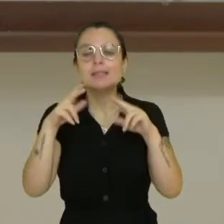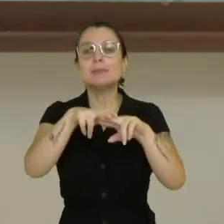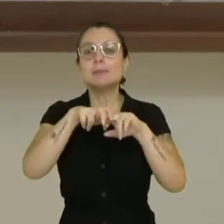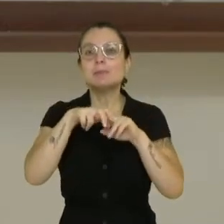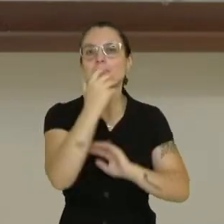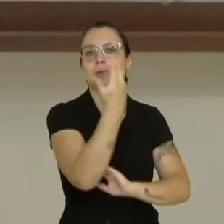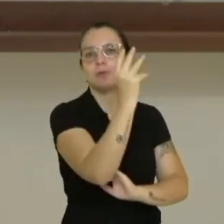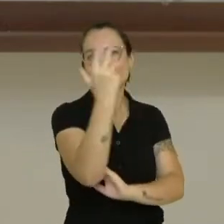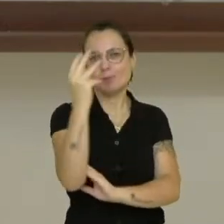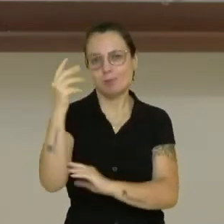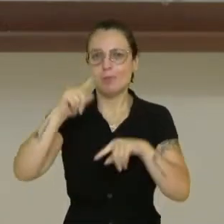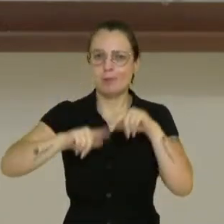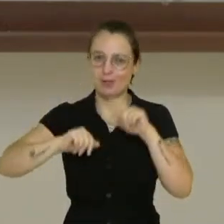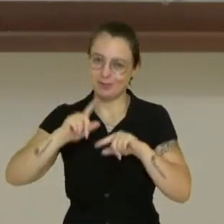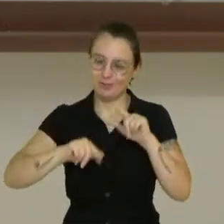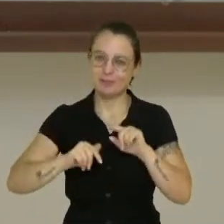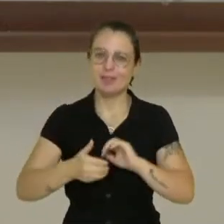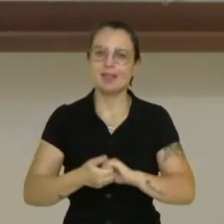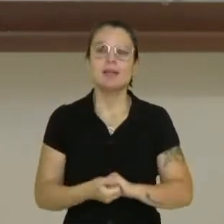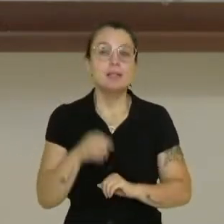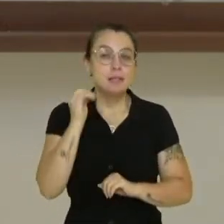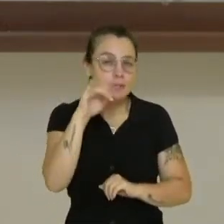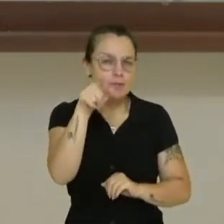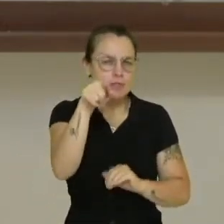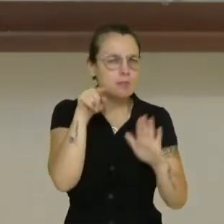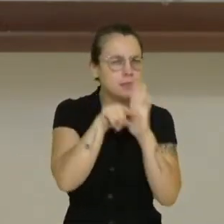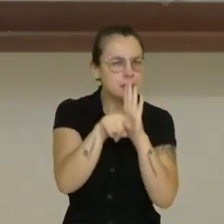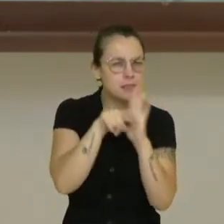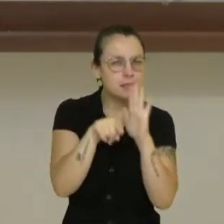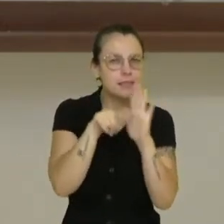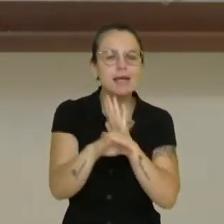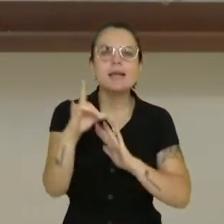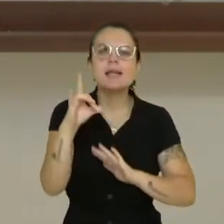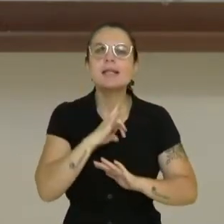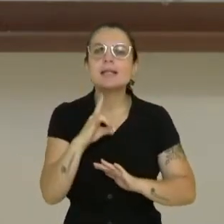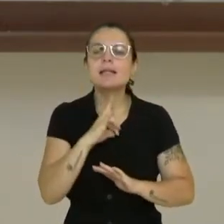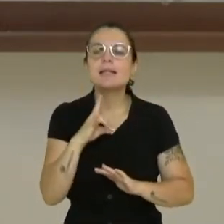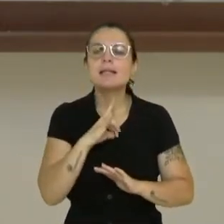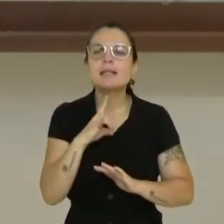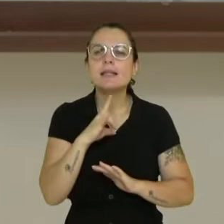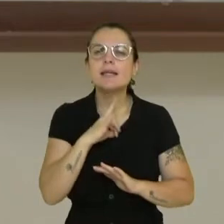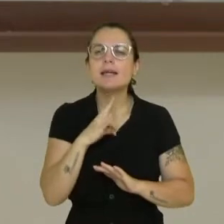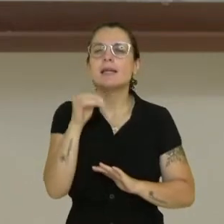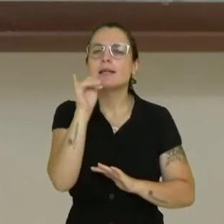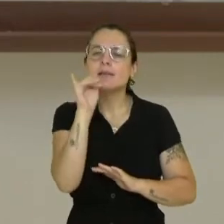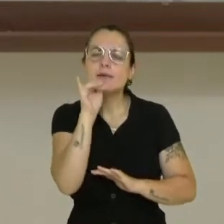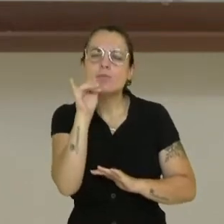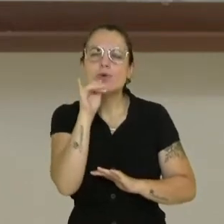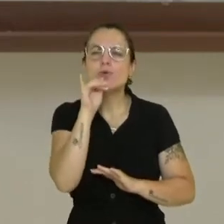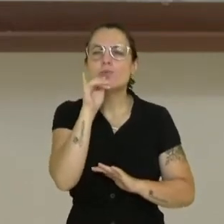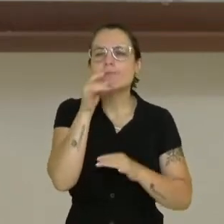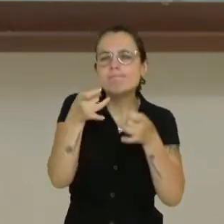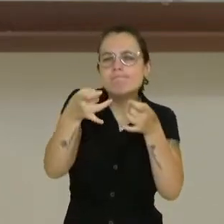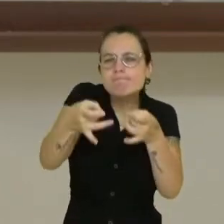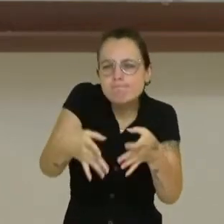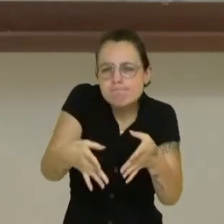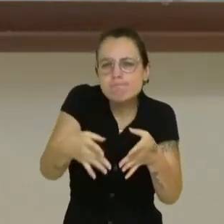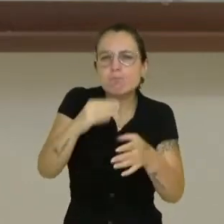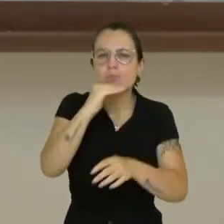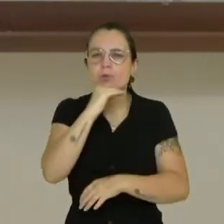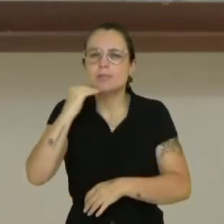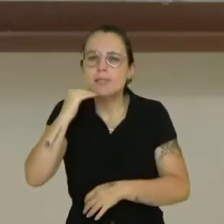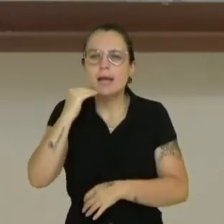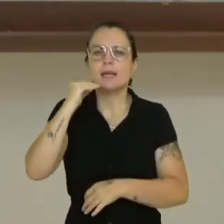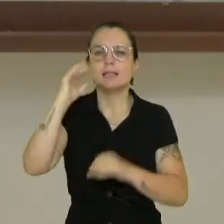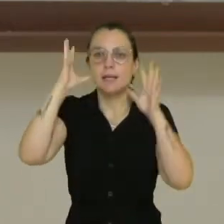Se você for pesquisar, você vai observar que os restos mortais de animais nos tempos primitivos serviam,